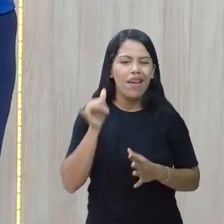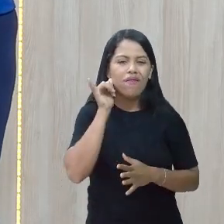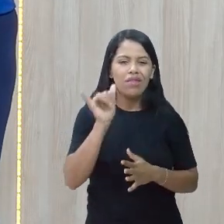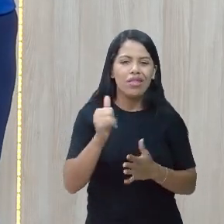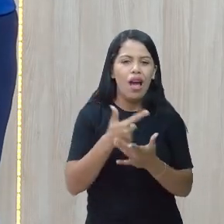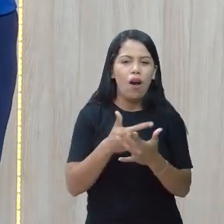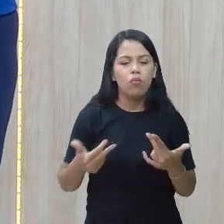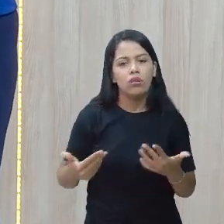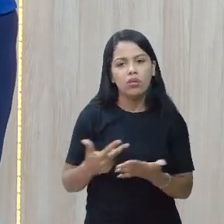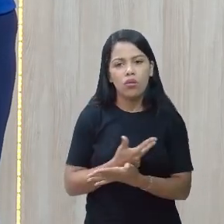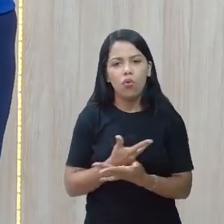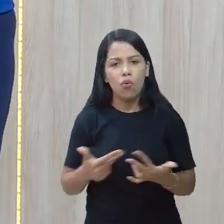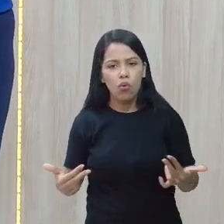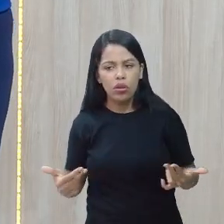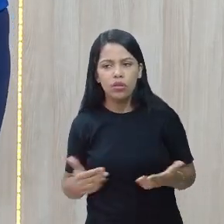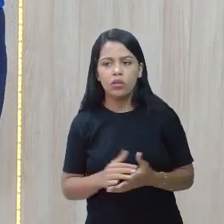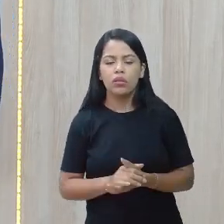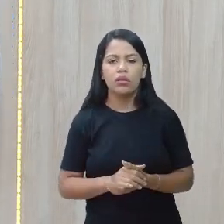estão